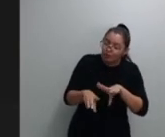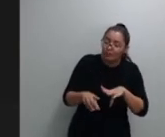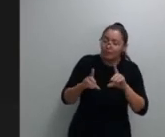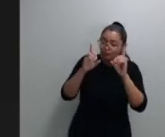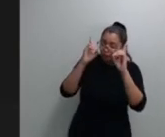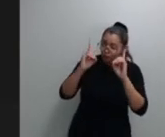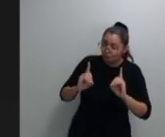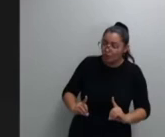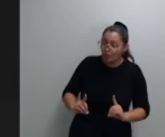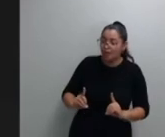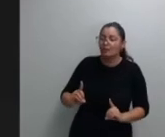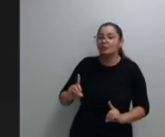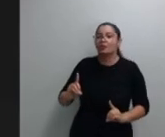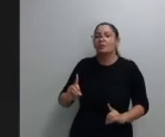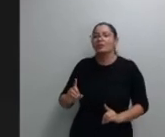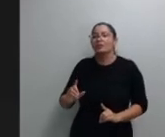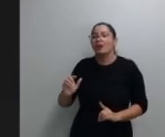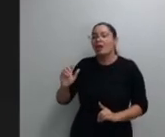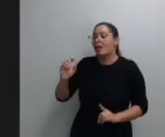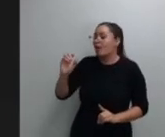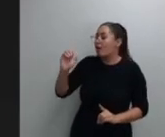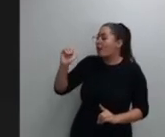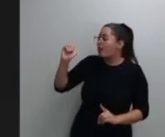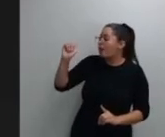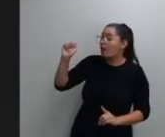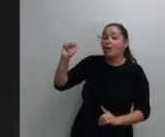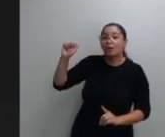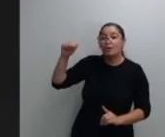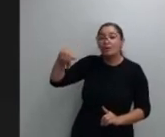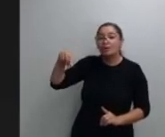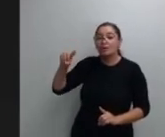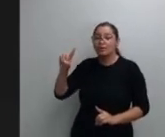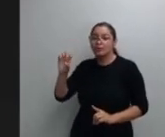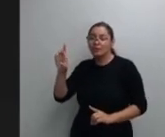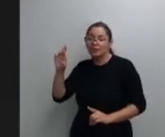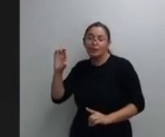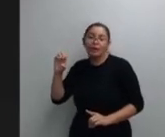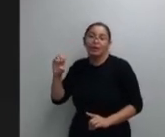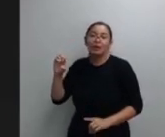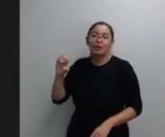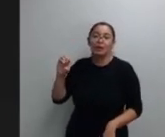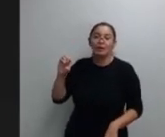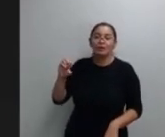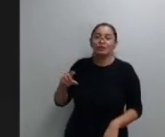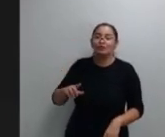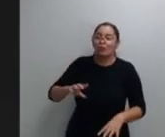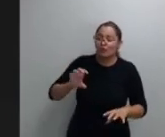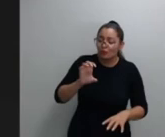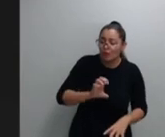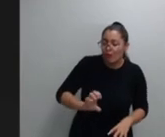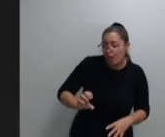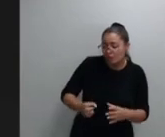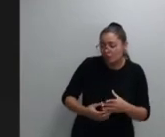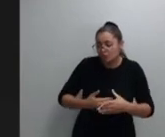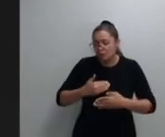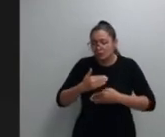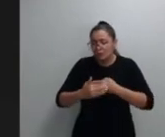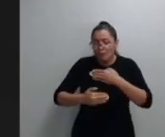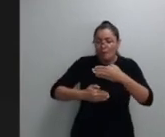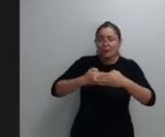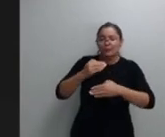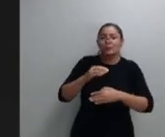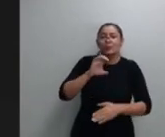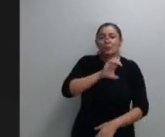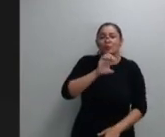André Ramos Tavares abro aspas o desenvolvimento do Estado passa prioritariamente pelo desenvolvimento do homem de seu